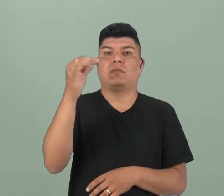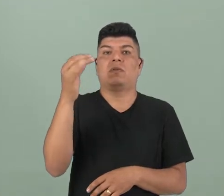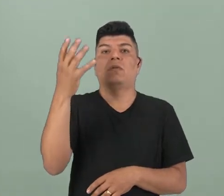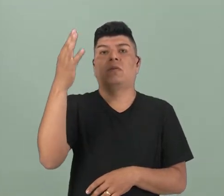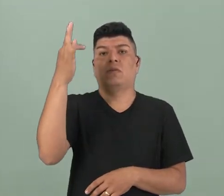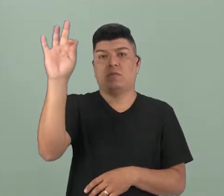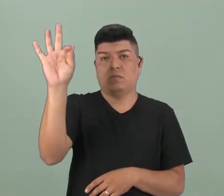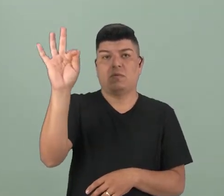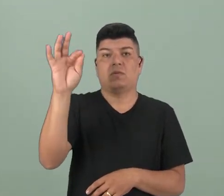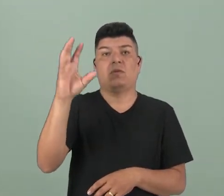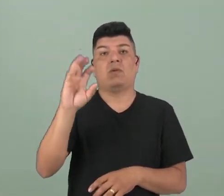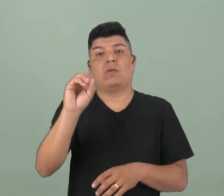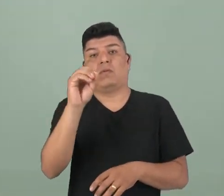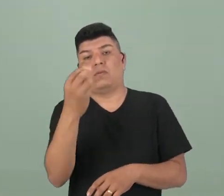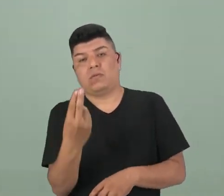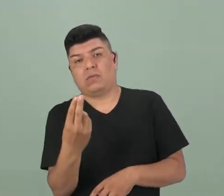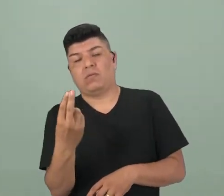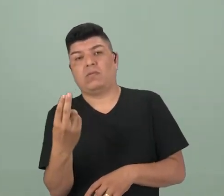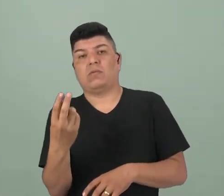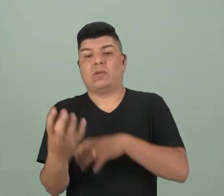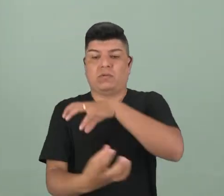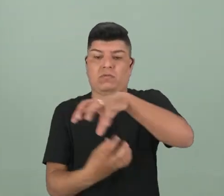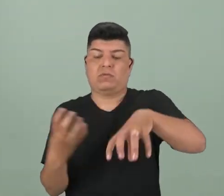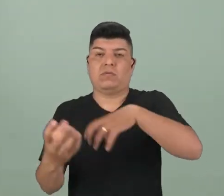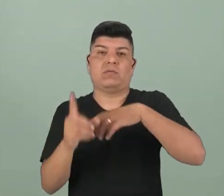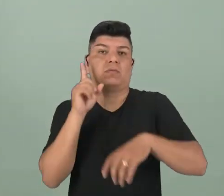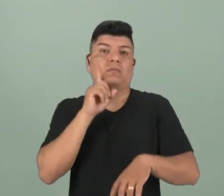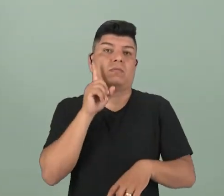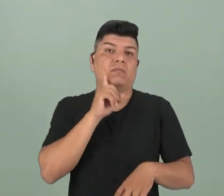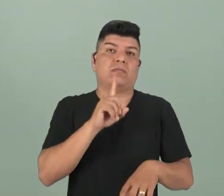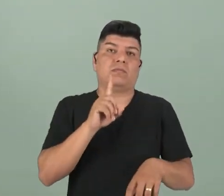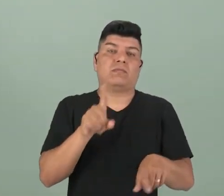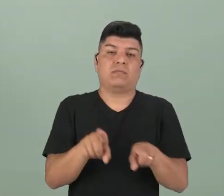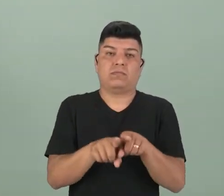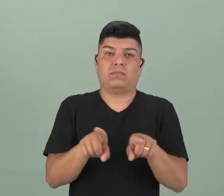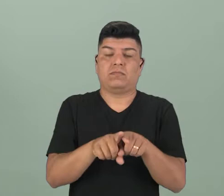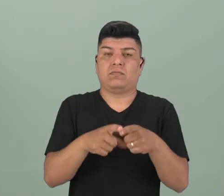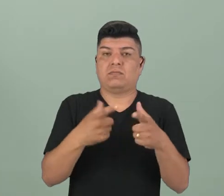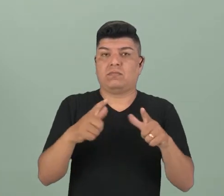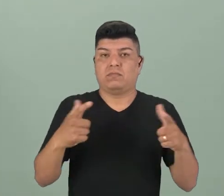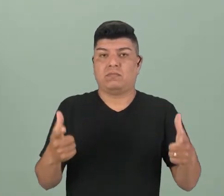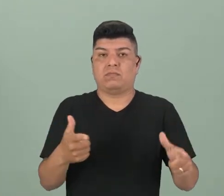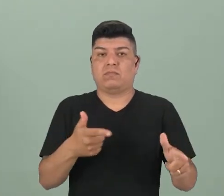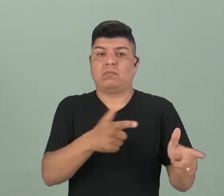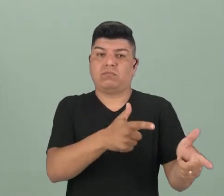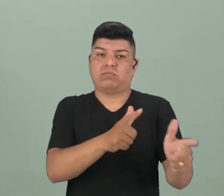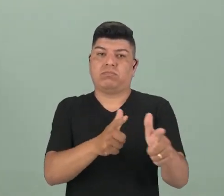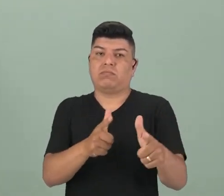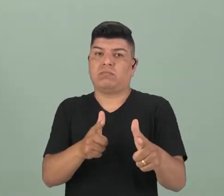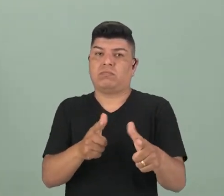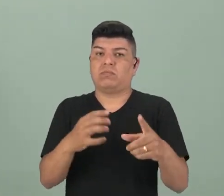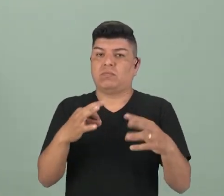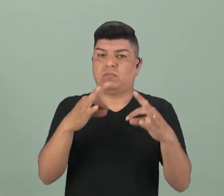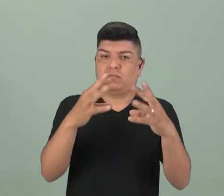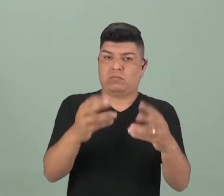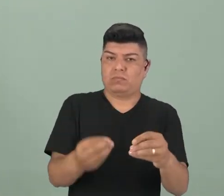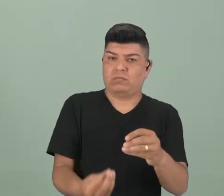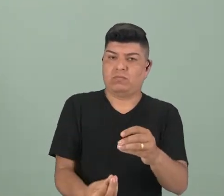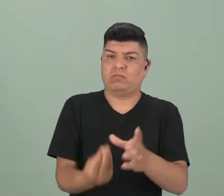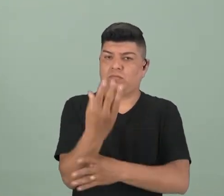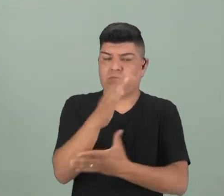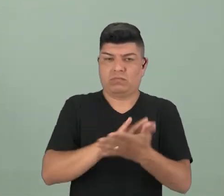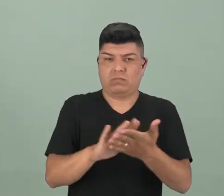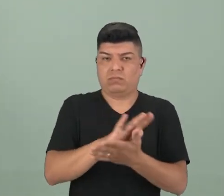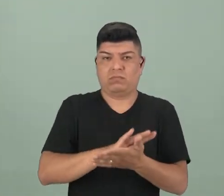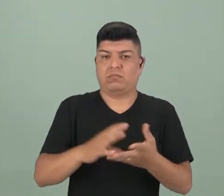Revolução Americana ele aumentou a produção de pólvora. Mas é dele que parte que nada se cria e nada se perde, tudo se transforma.